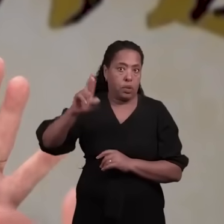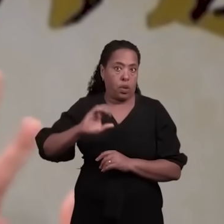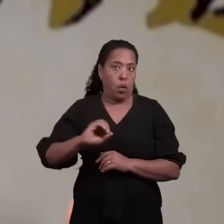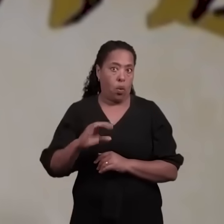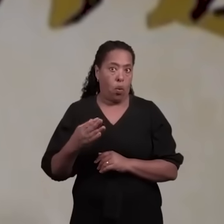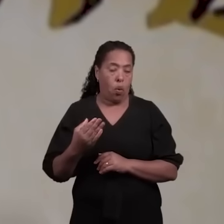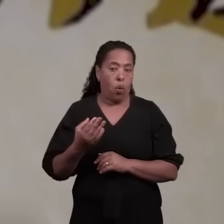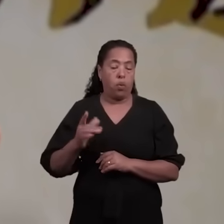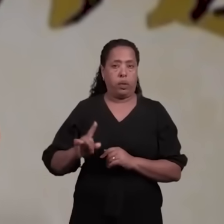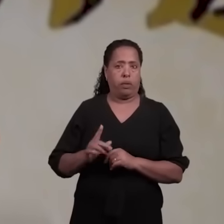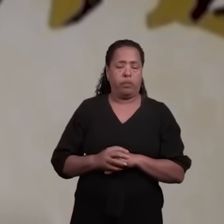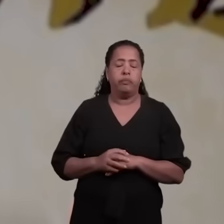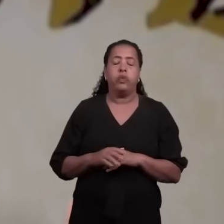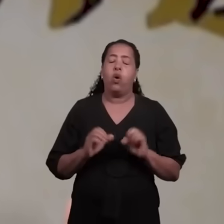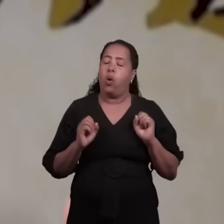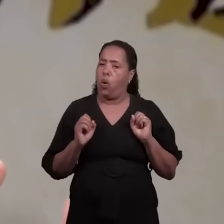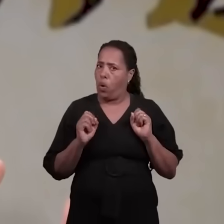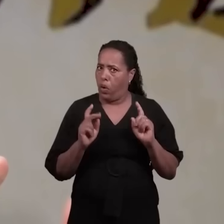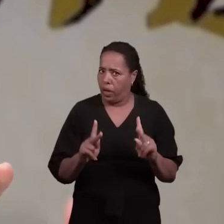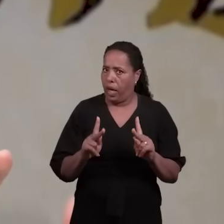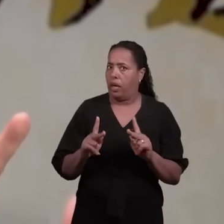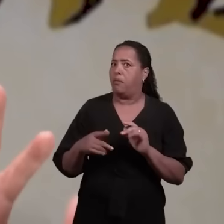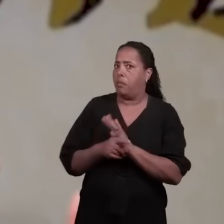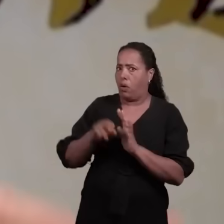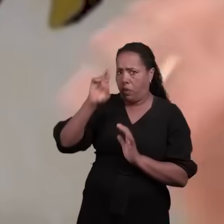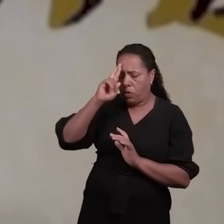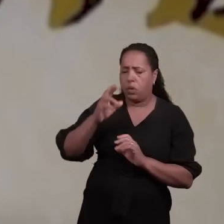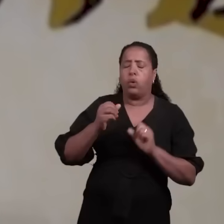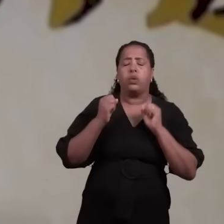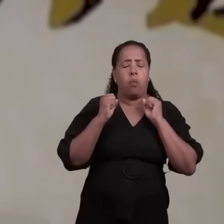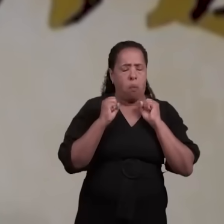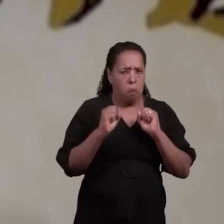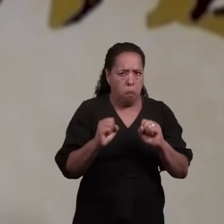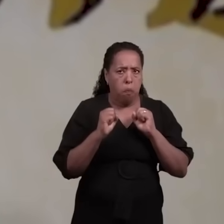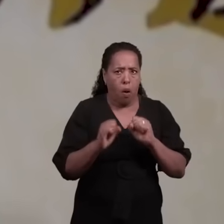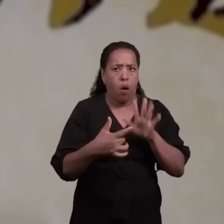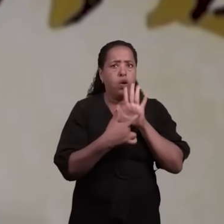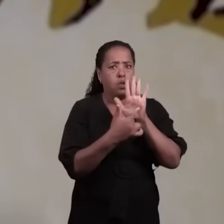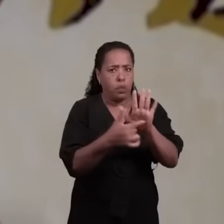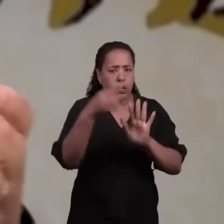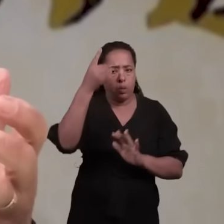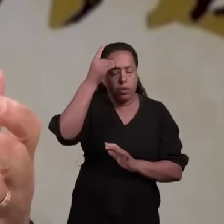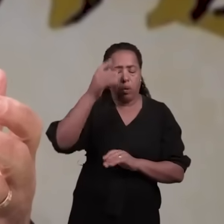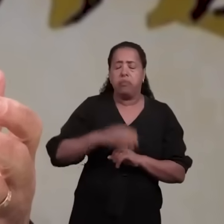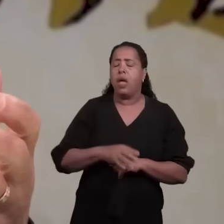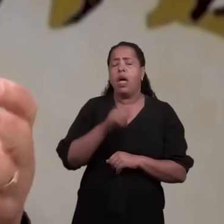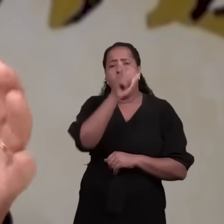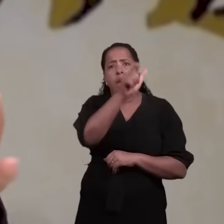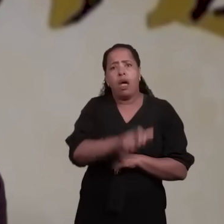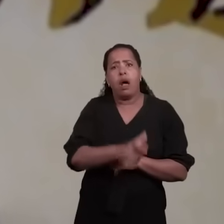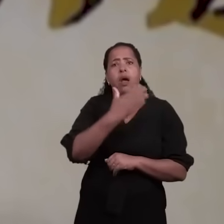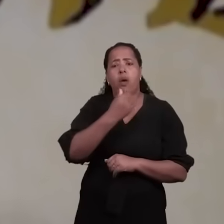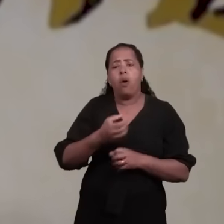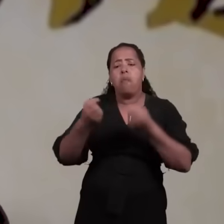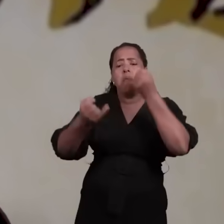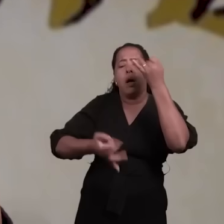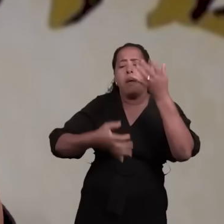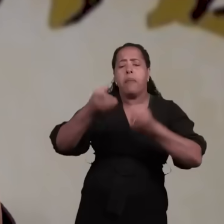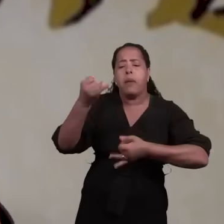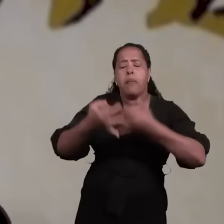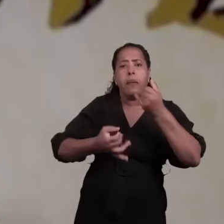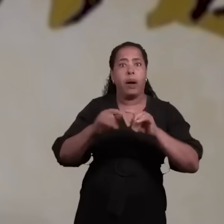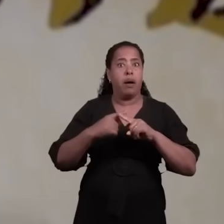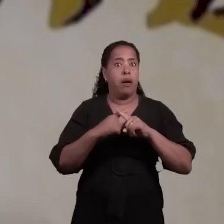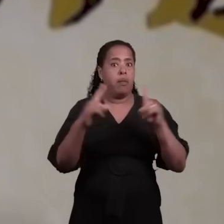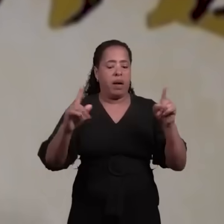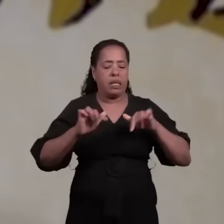do Senhor. Tudo bem, procedia. É do Senhor? É do Senhor. Então o irmão pode contar o dom. Aí o irmão contou o dom. Só que o dom que o Senhor mostrou para